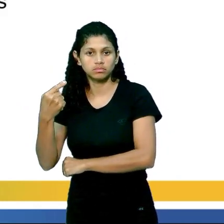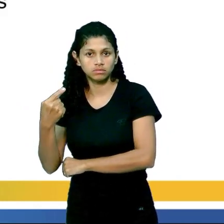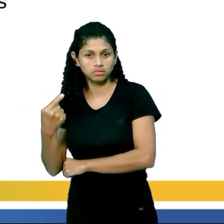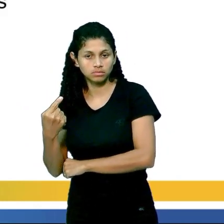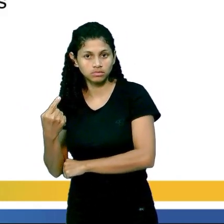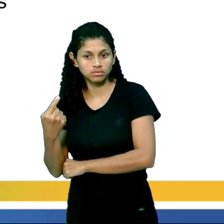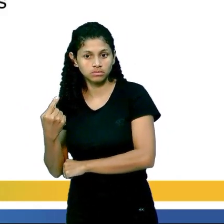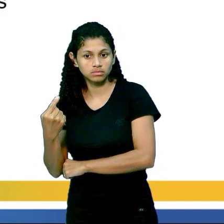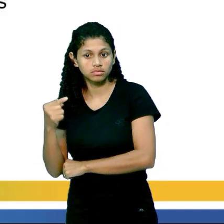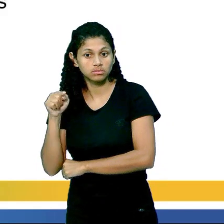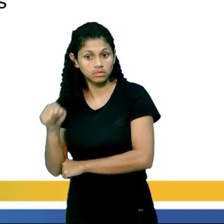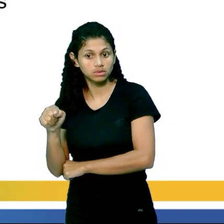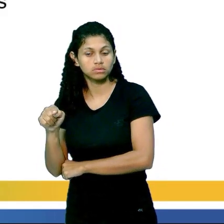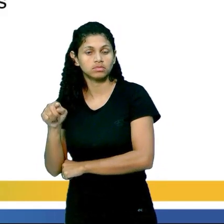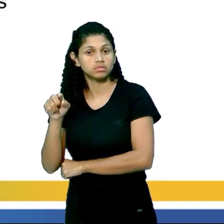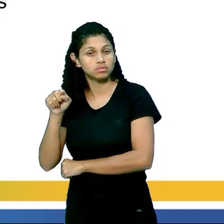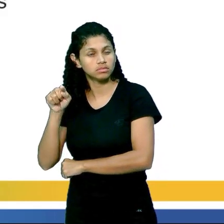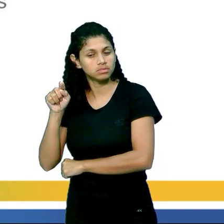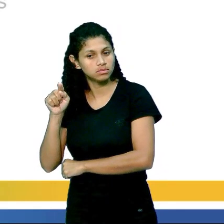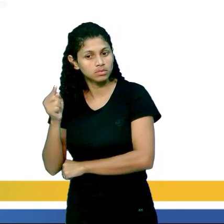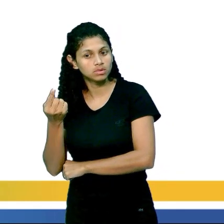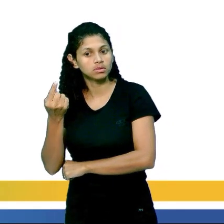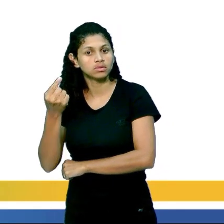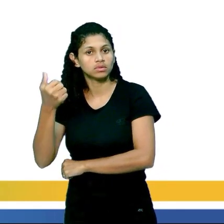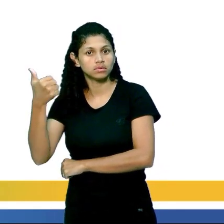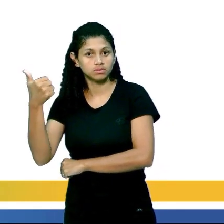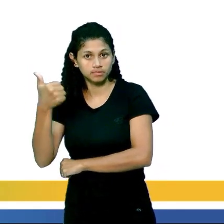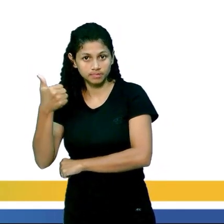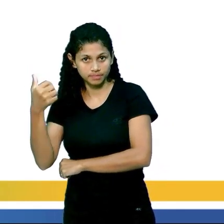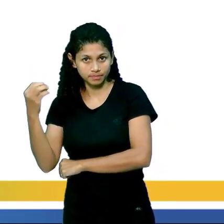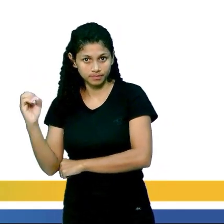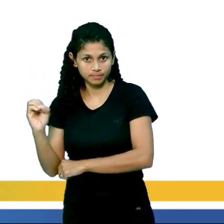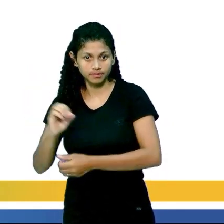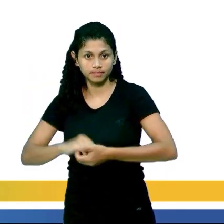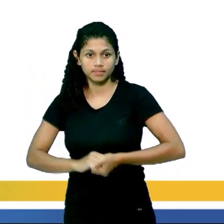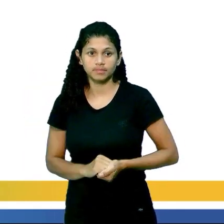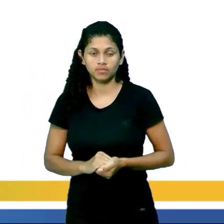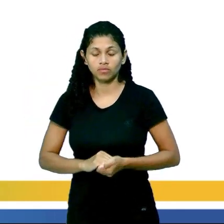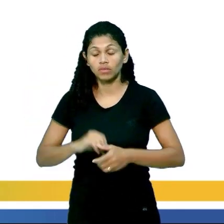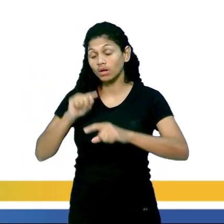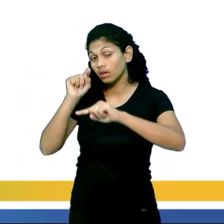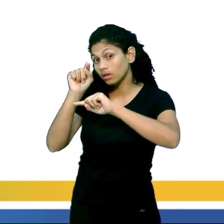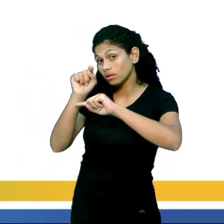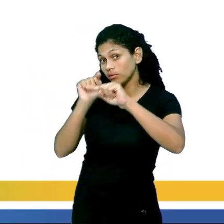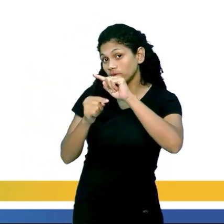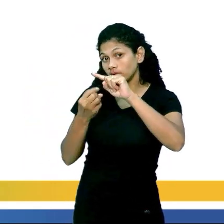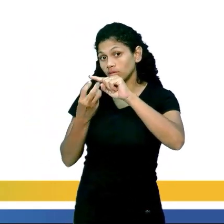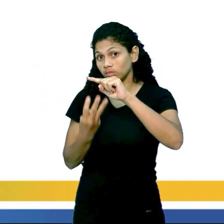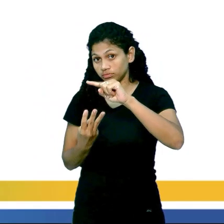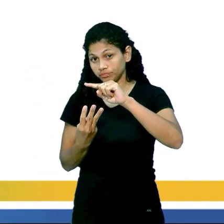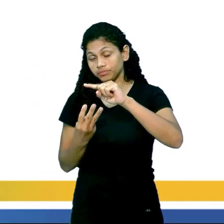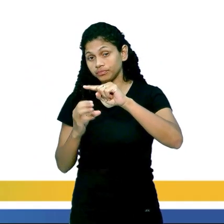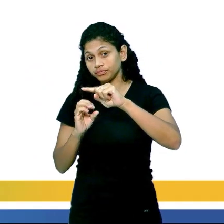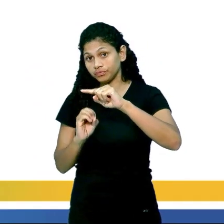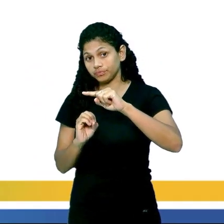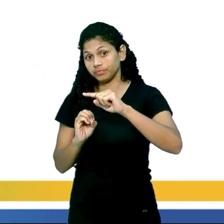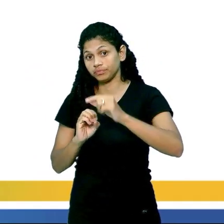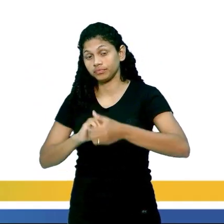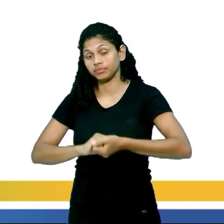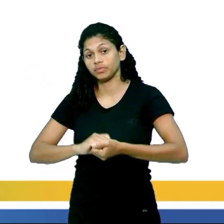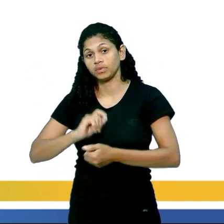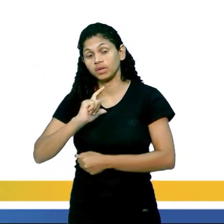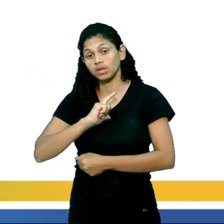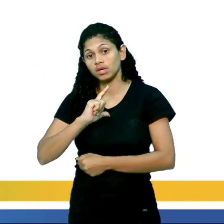1110. Vamos lá. Dividindo essa soma por 30, obtemos a